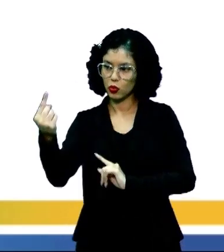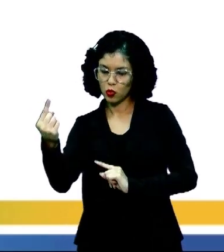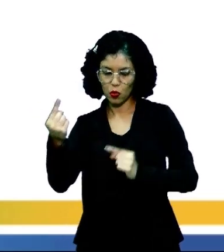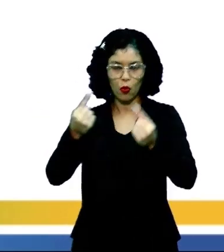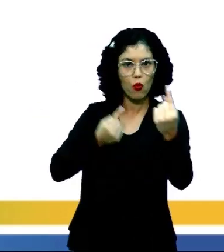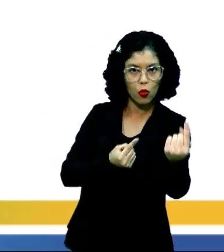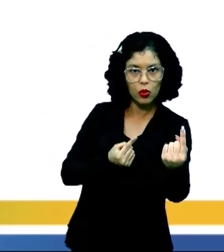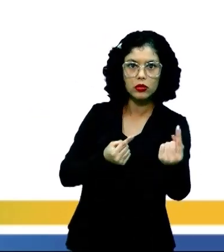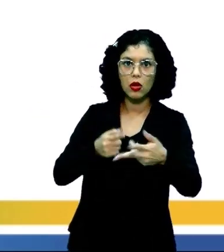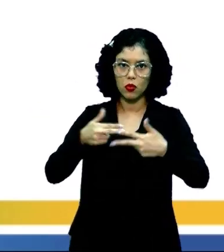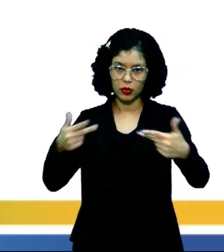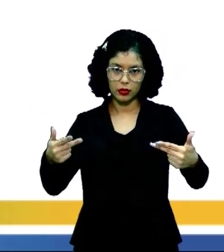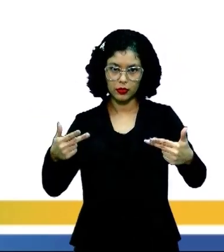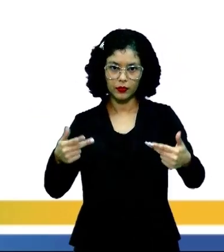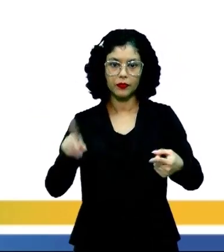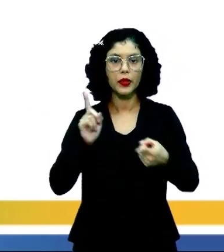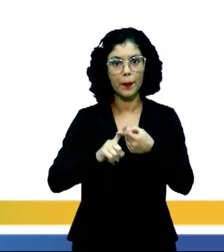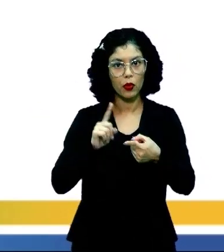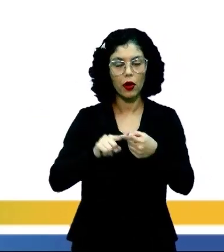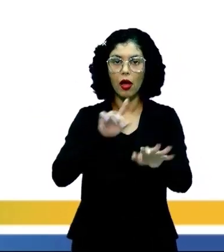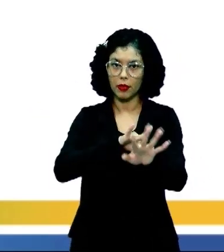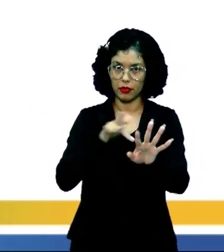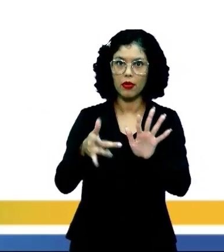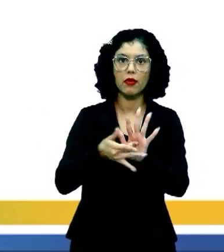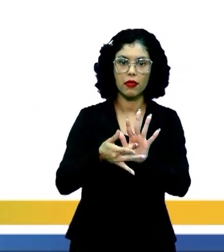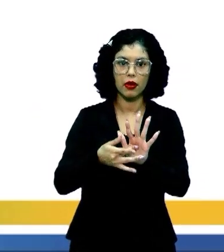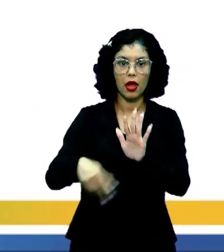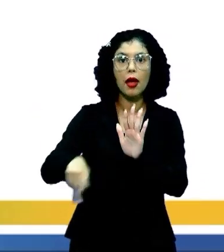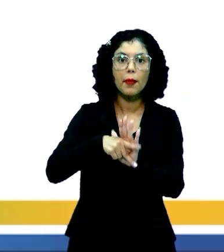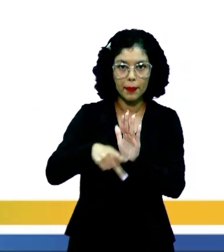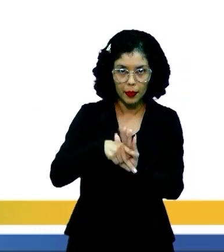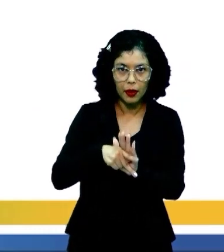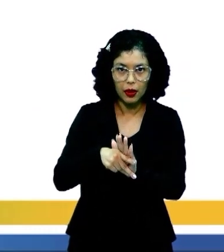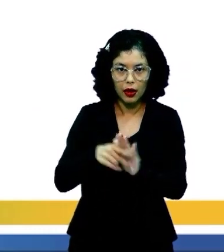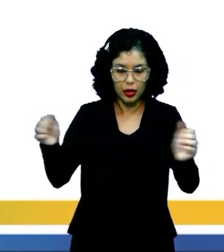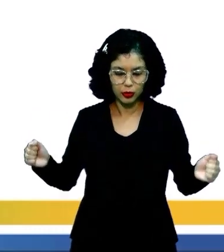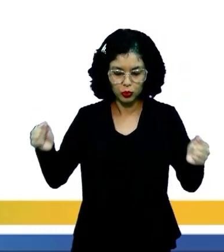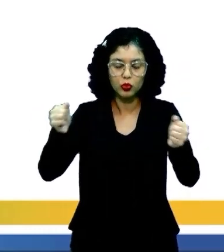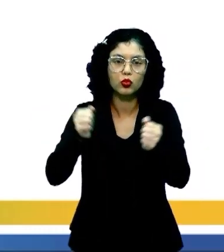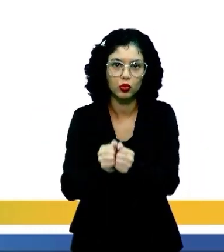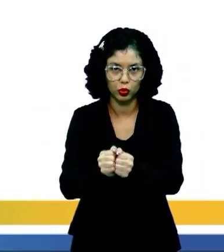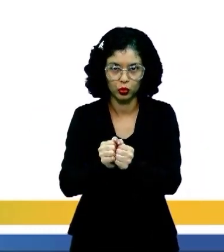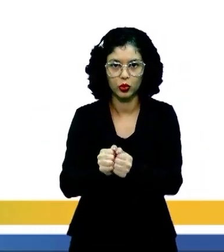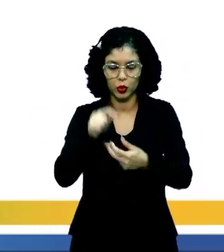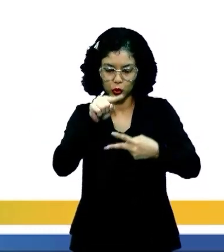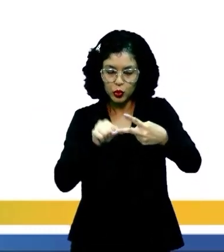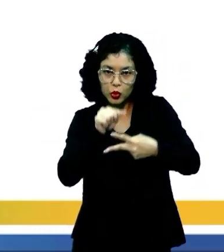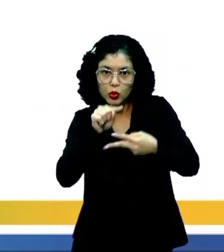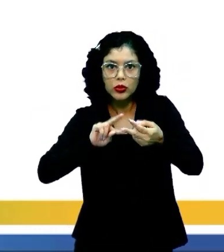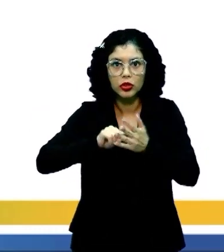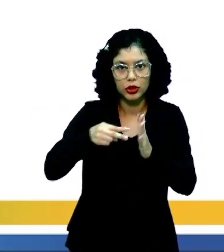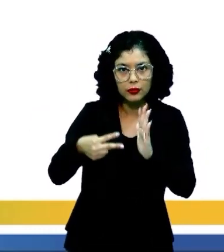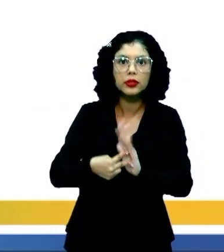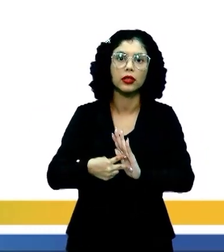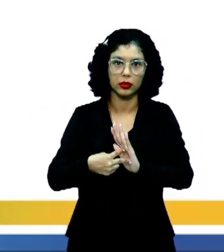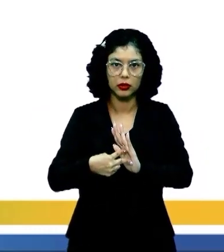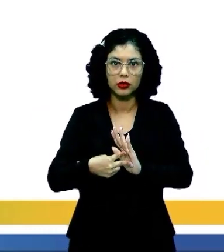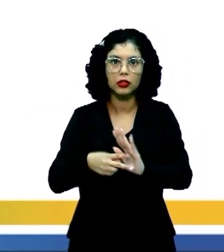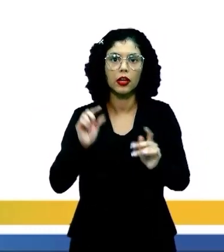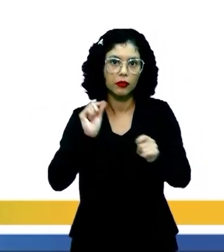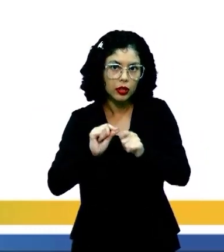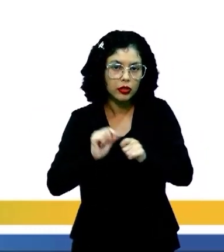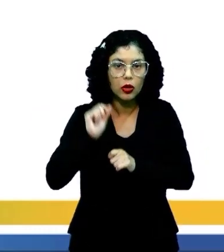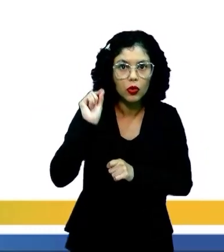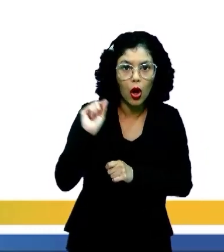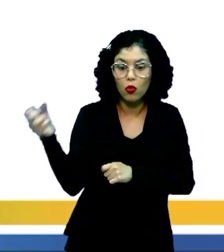uma ou de outra coisa, porque a metáfora é exatamente essa junção de dois significados